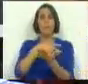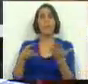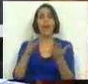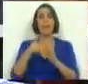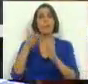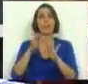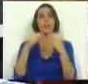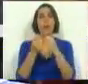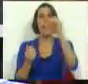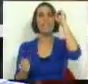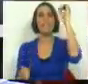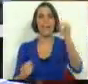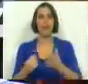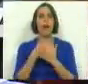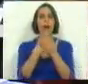zero.